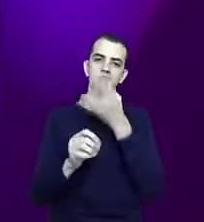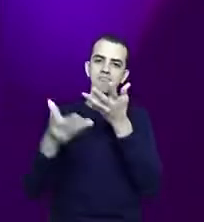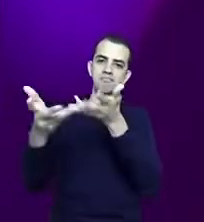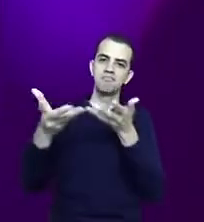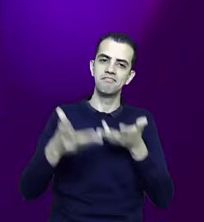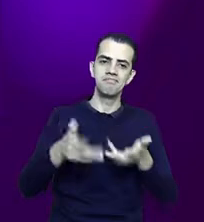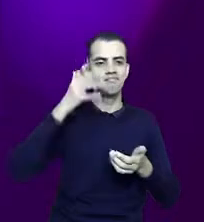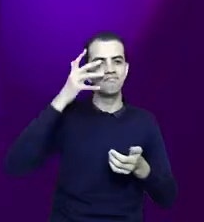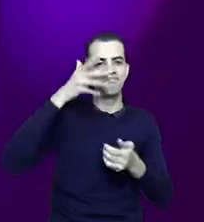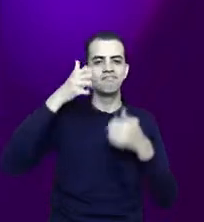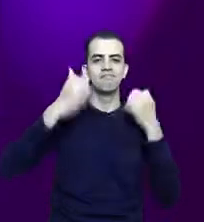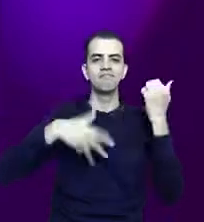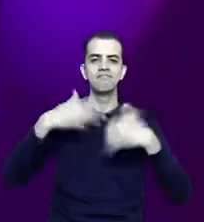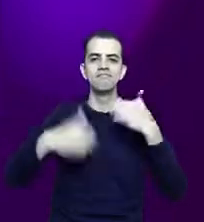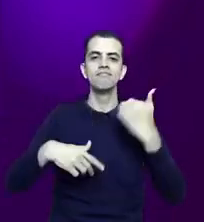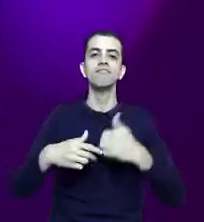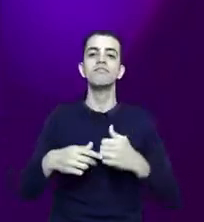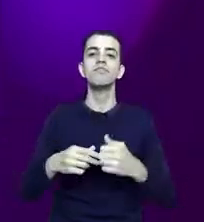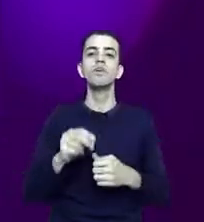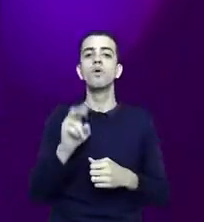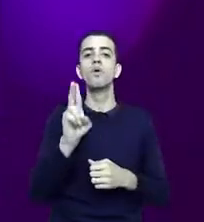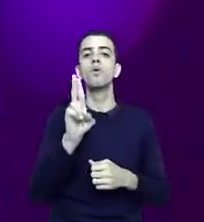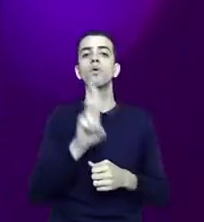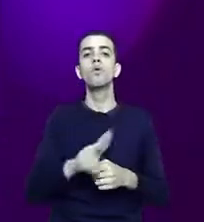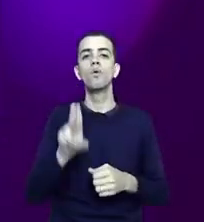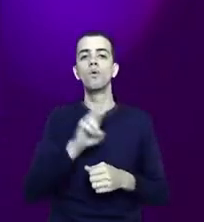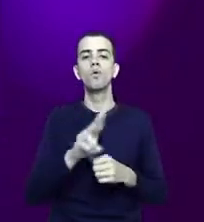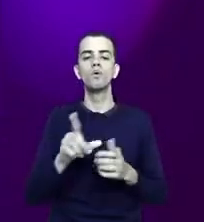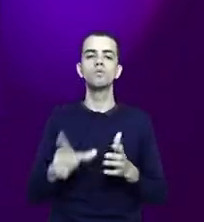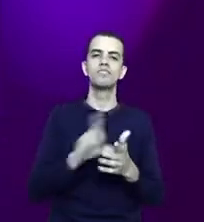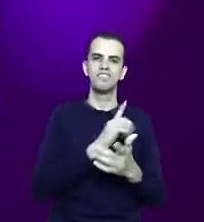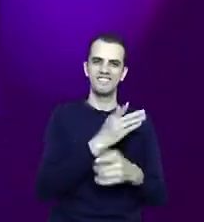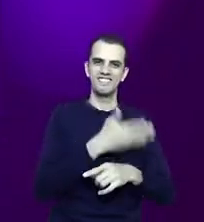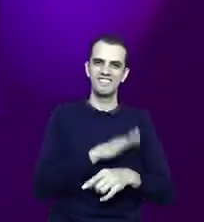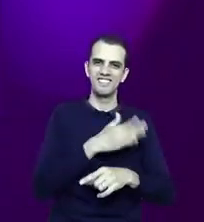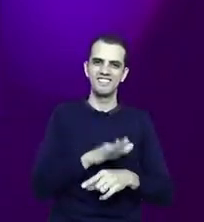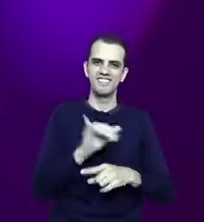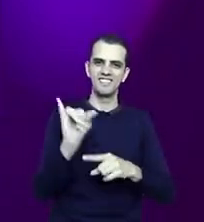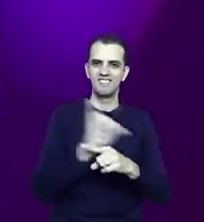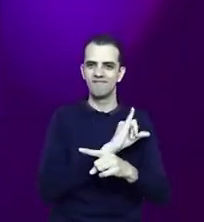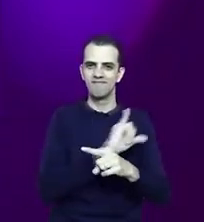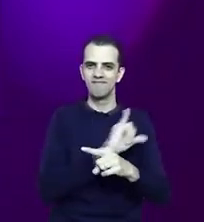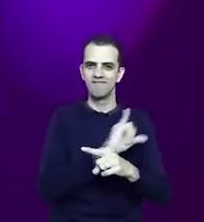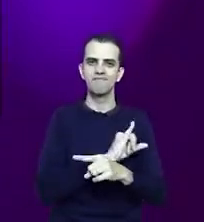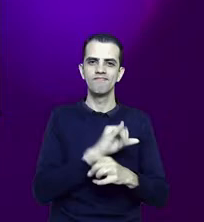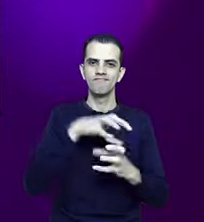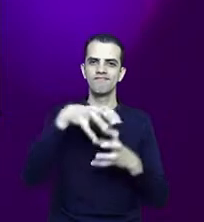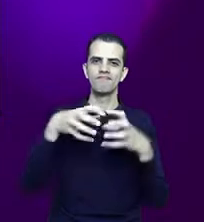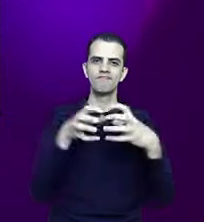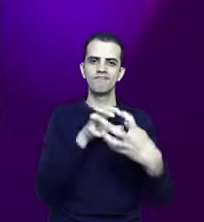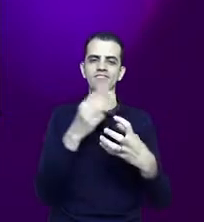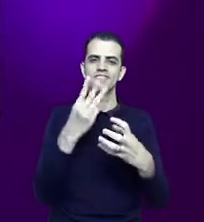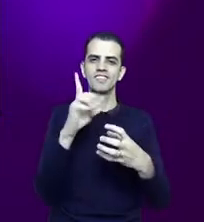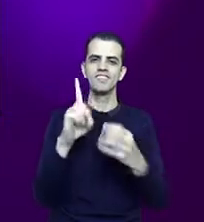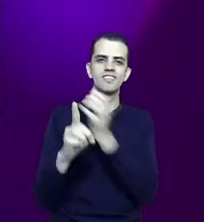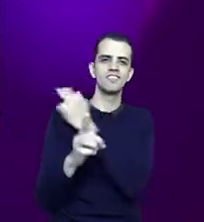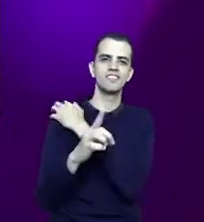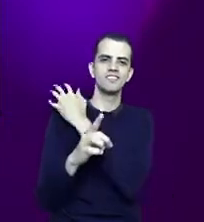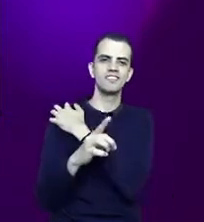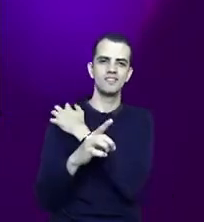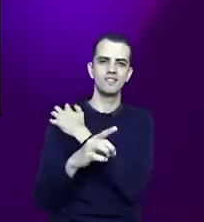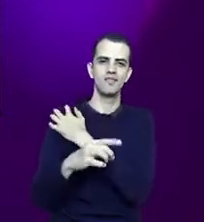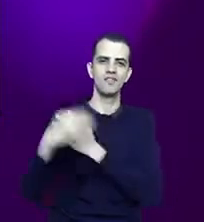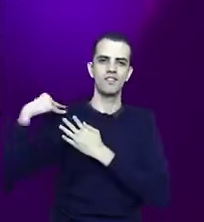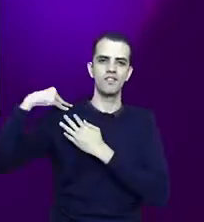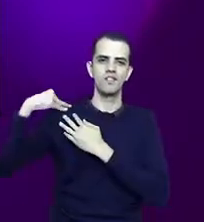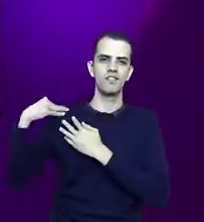falar sobre o uso do planejamento 3D na prótese do ombro, na artroplastia